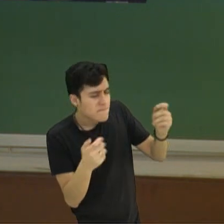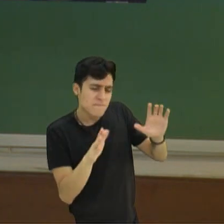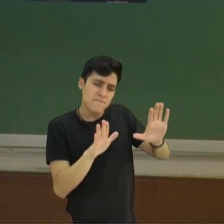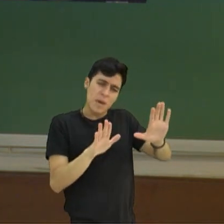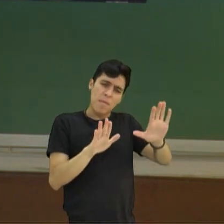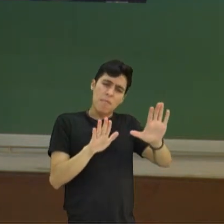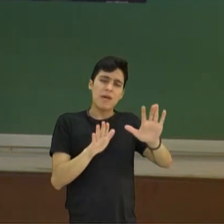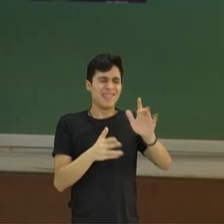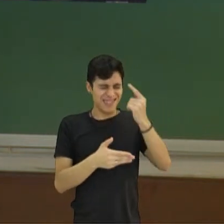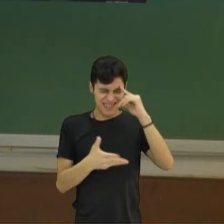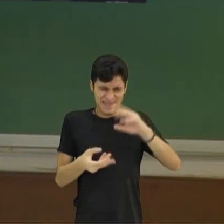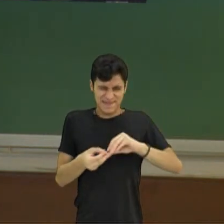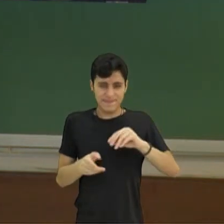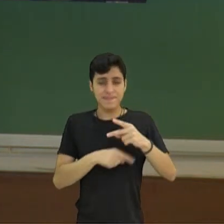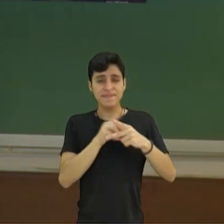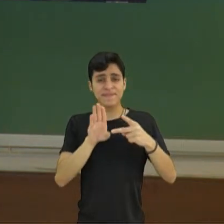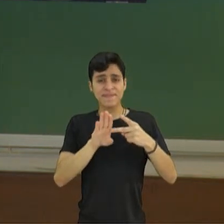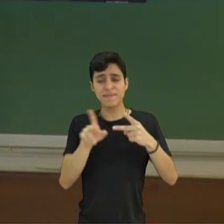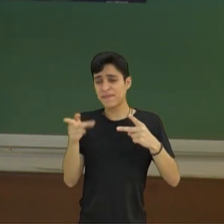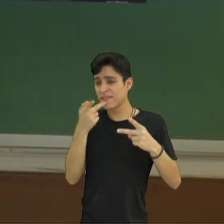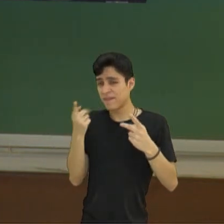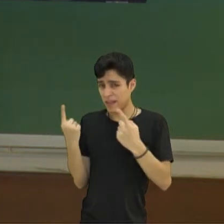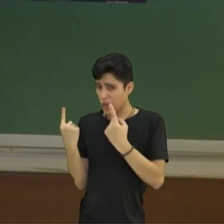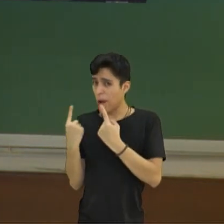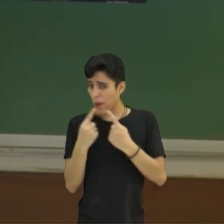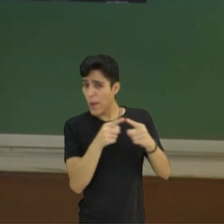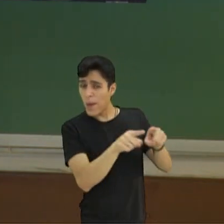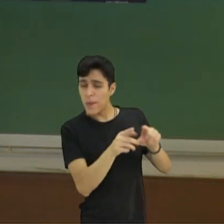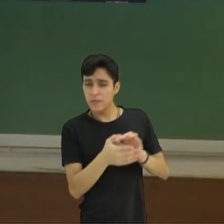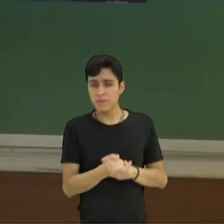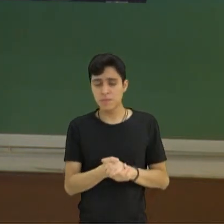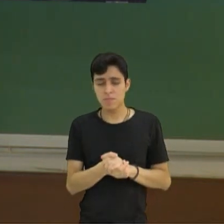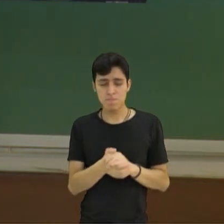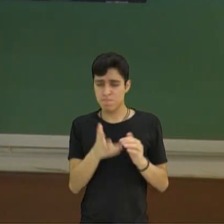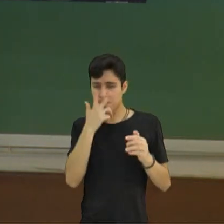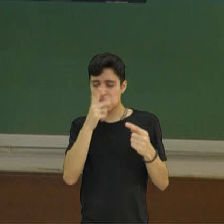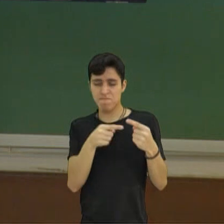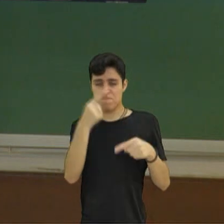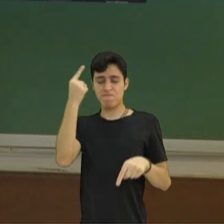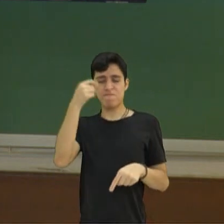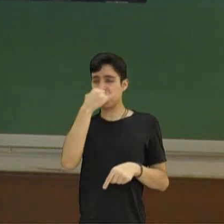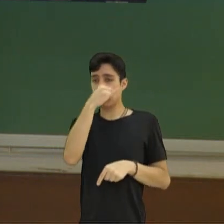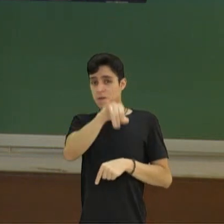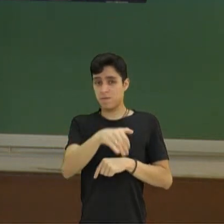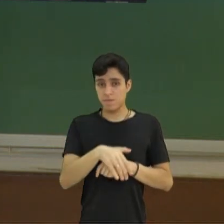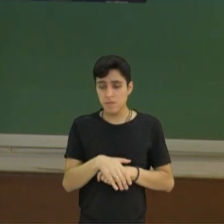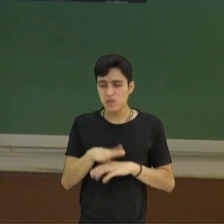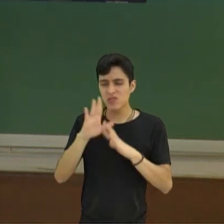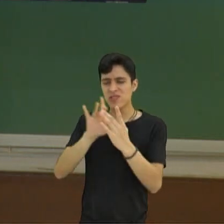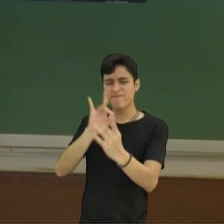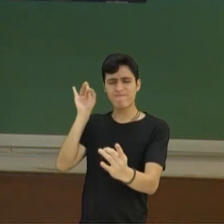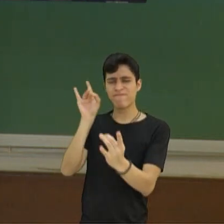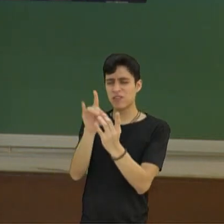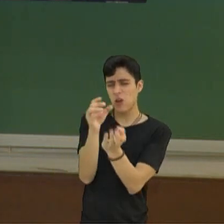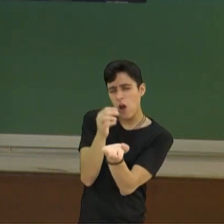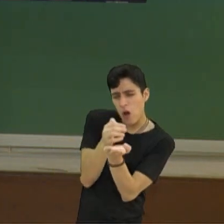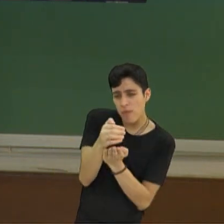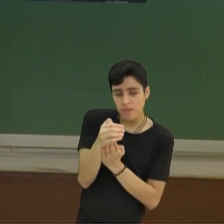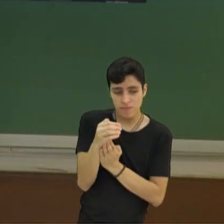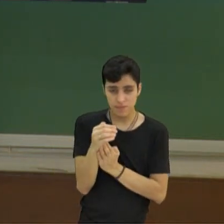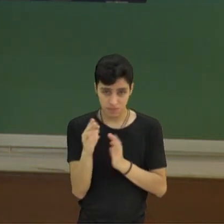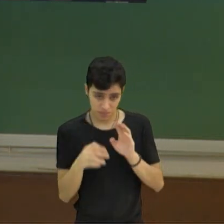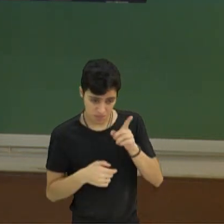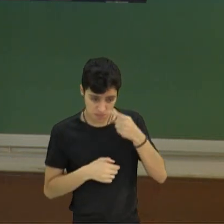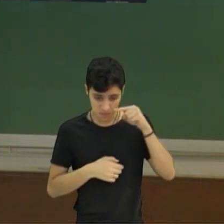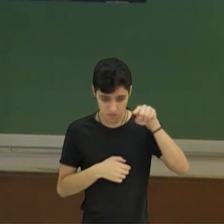E a letra B, a questão dele ser contrário, né? Ele é bem específico já no início. Ele compara